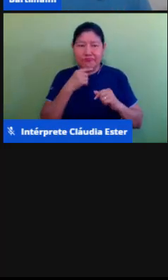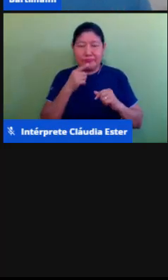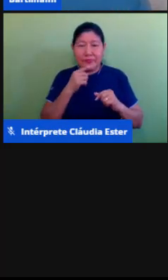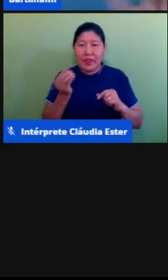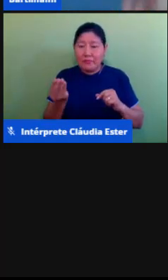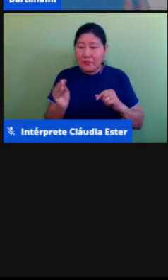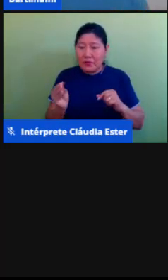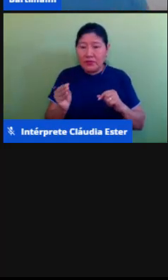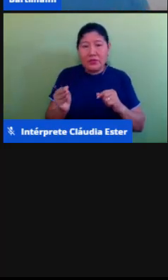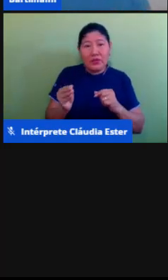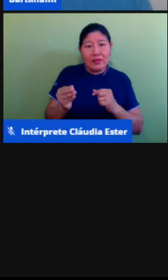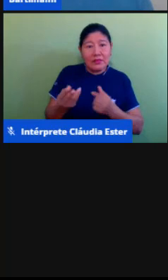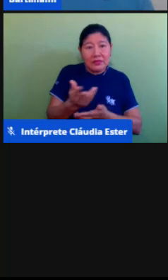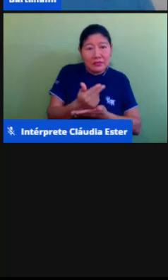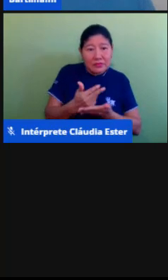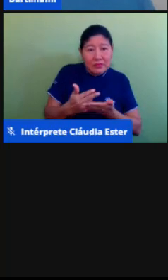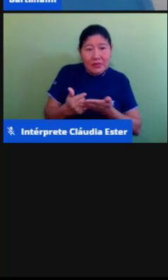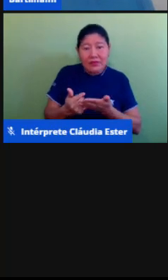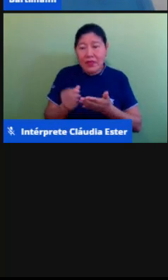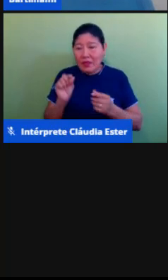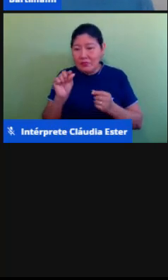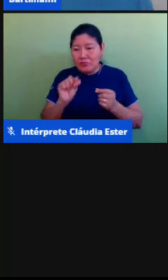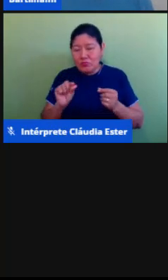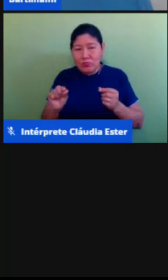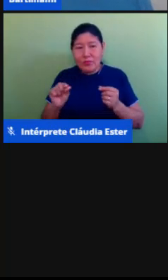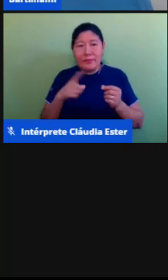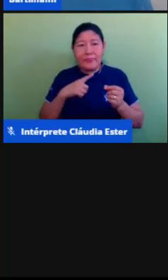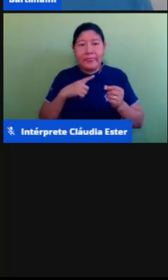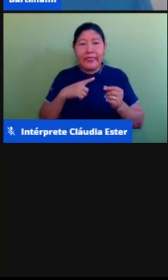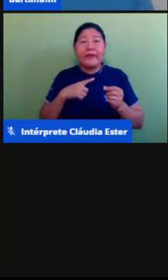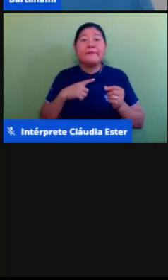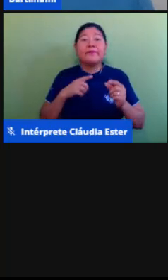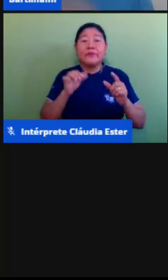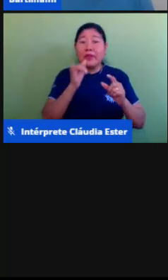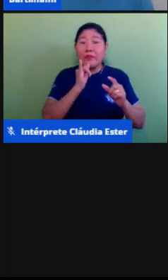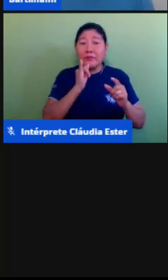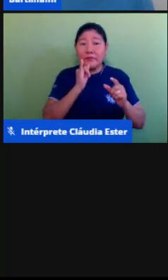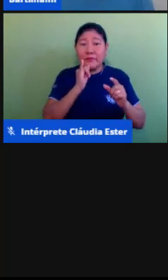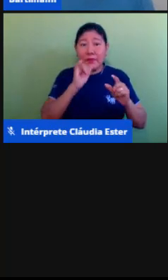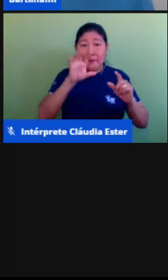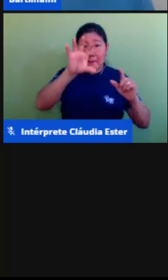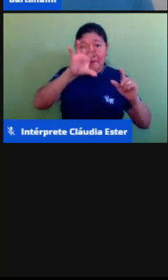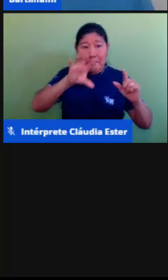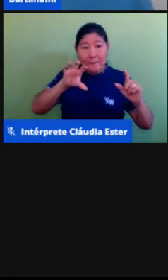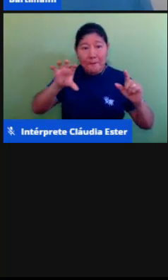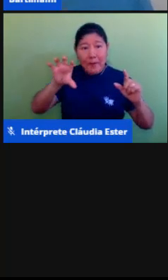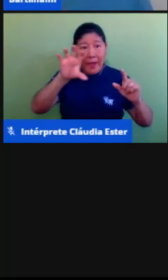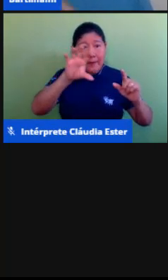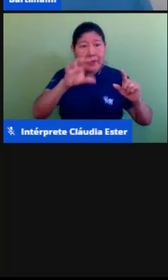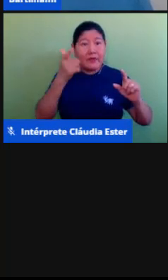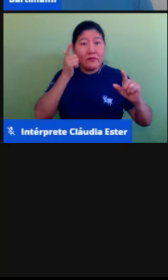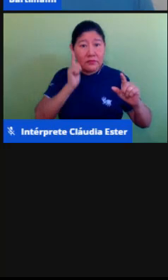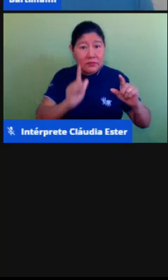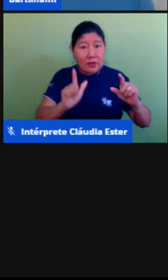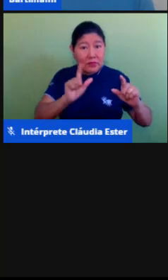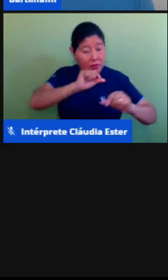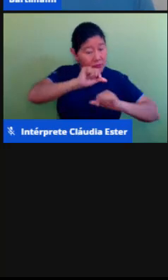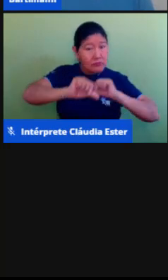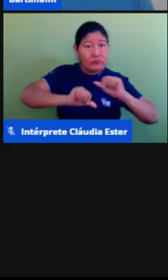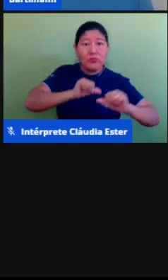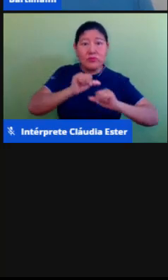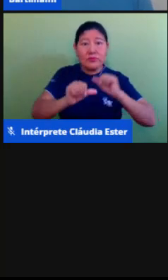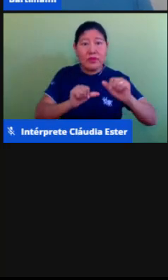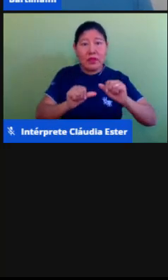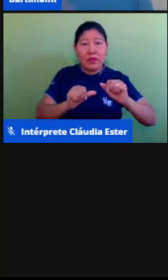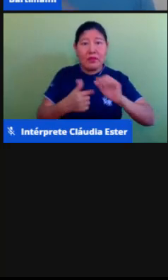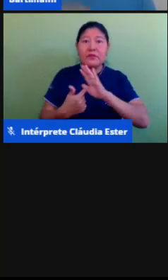com os mapas. O Map Biomas, inclusive, ele tem um plugin que ele é adaptado ao QGIS, você pode abrir os